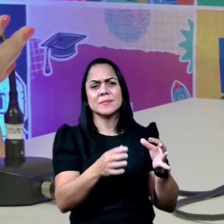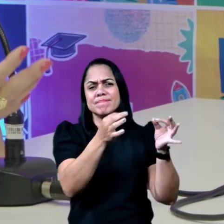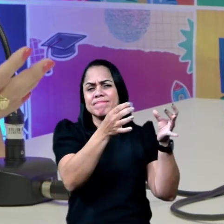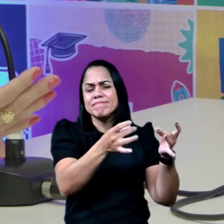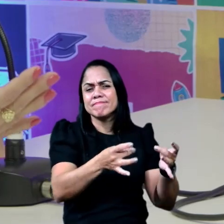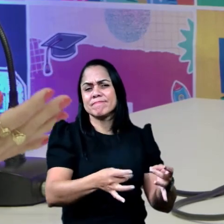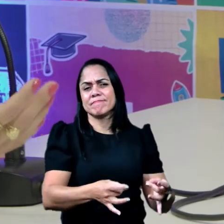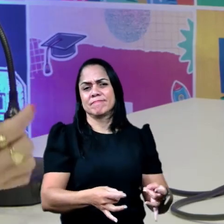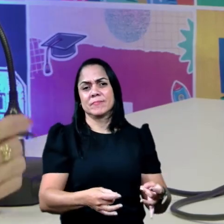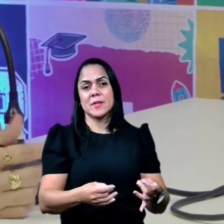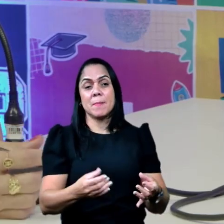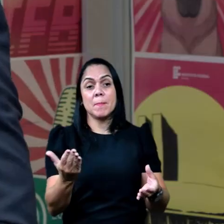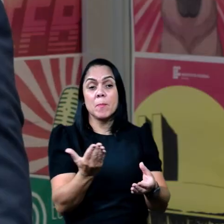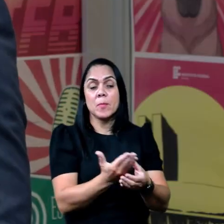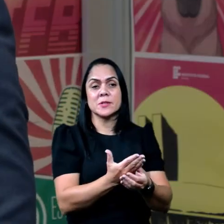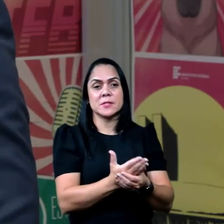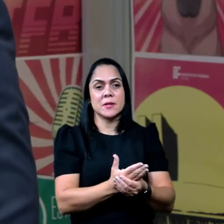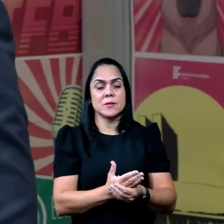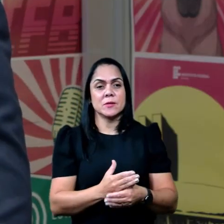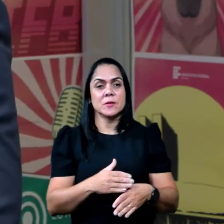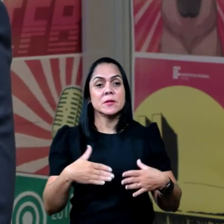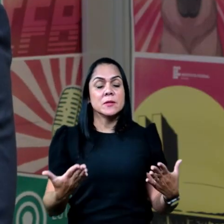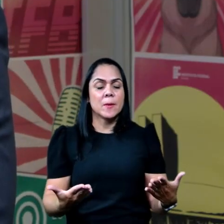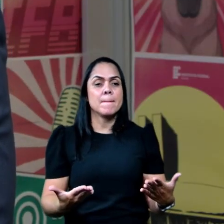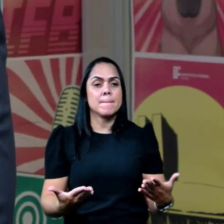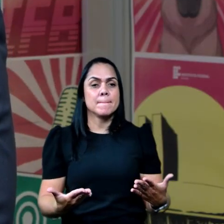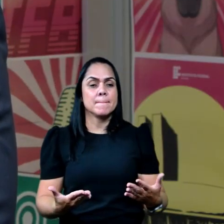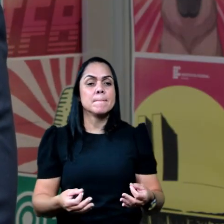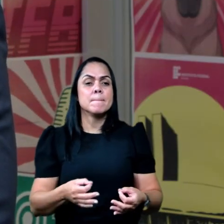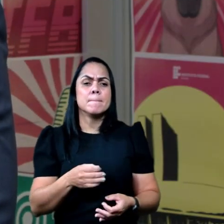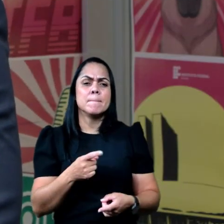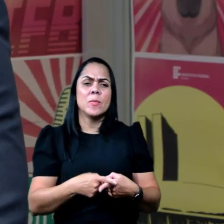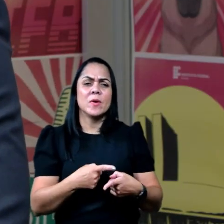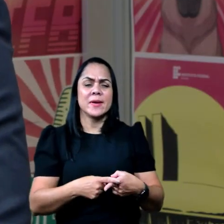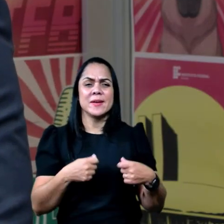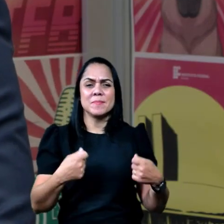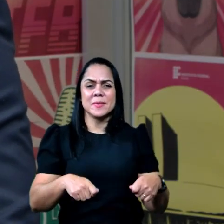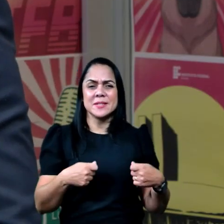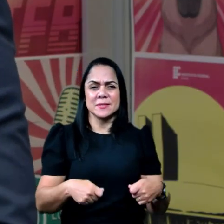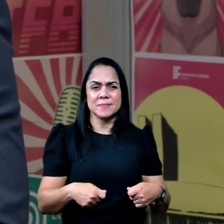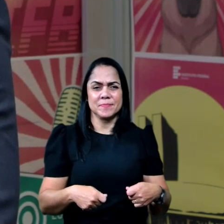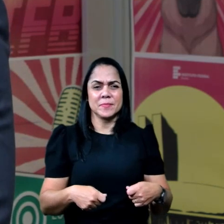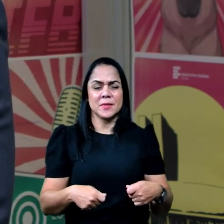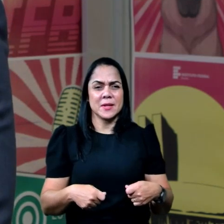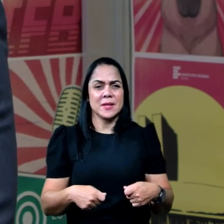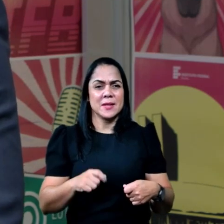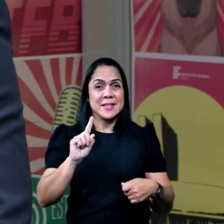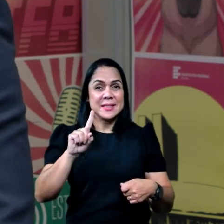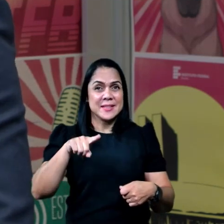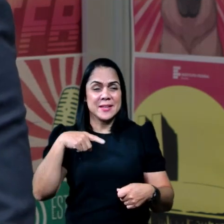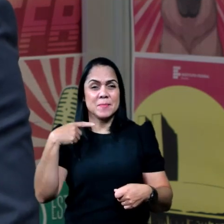encaminhamento nesse processo. É isso, doutor? Perfeito. Por que que é assim? Por que que precisa ser assim? Porque depois para a gente poder instaurar